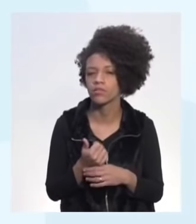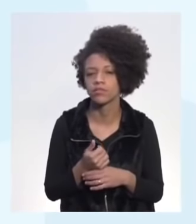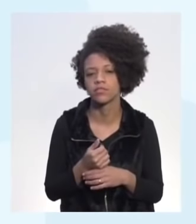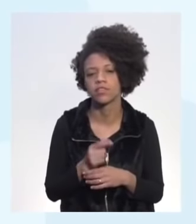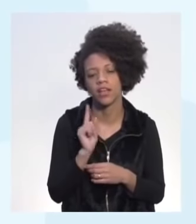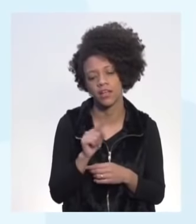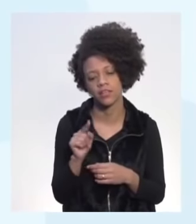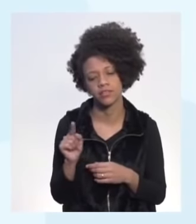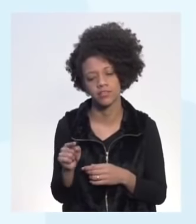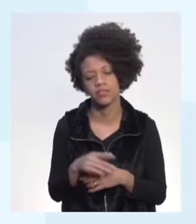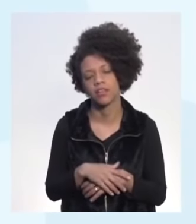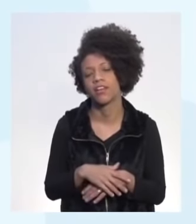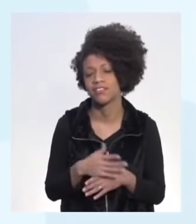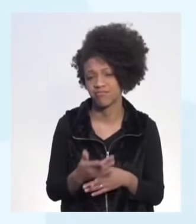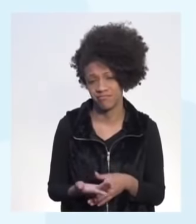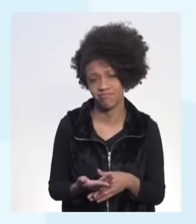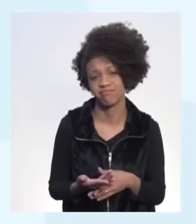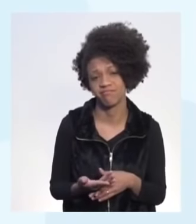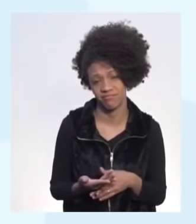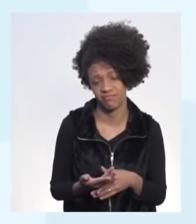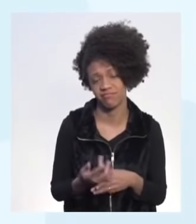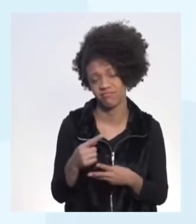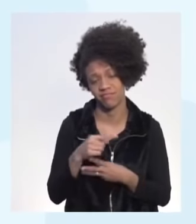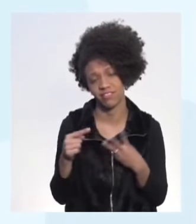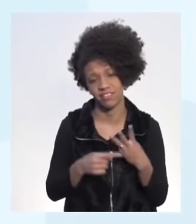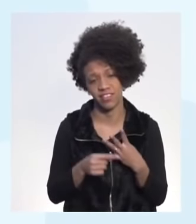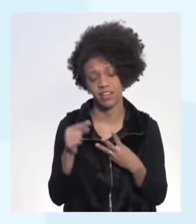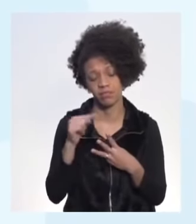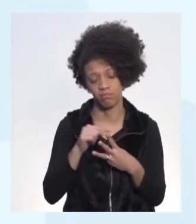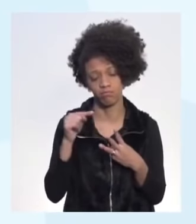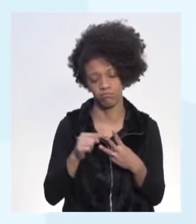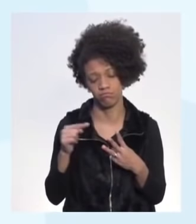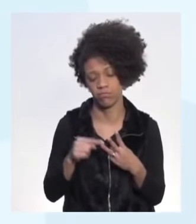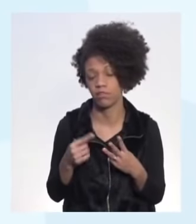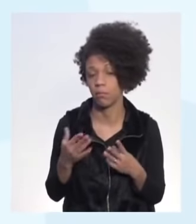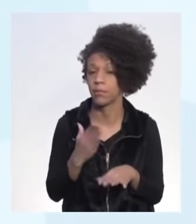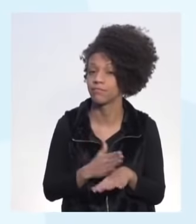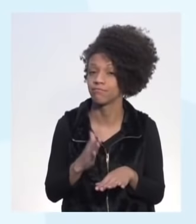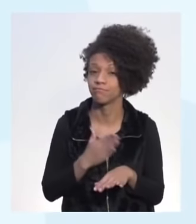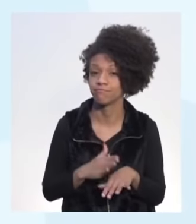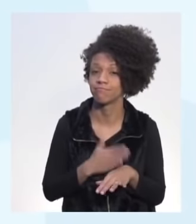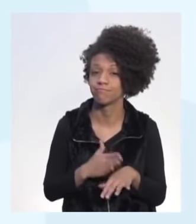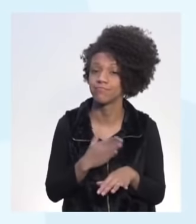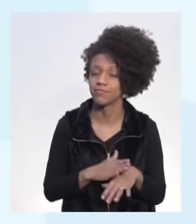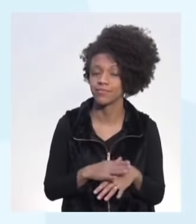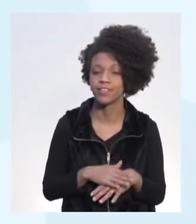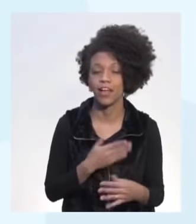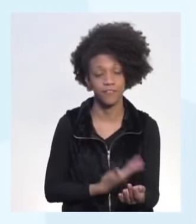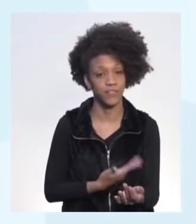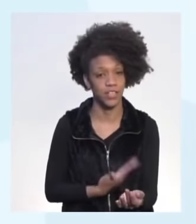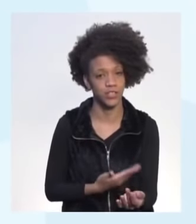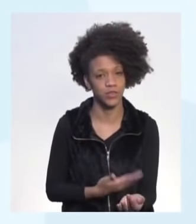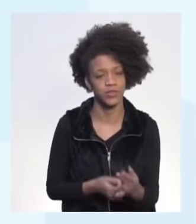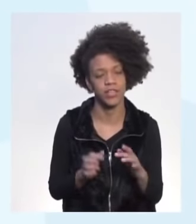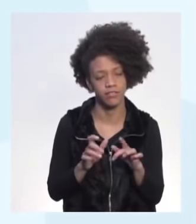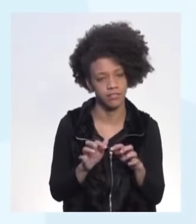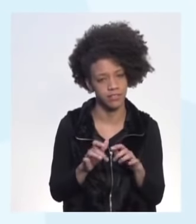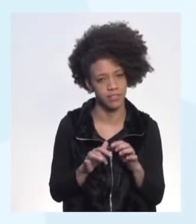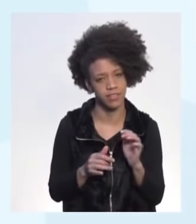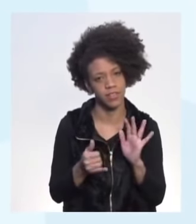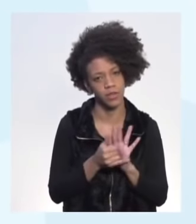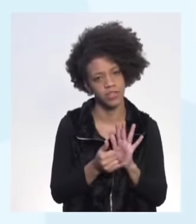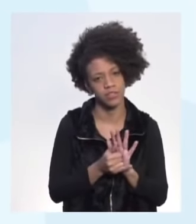dá mais trabalho, que eu tenho que pôr 3 pontos seguidos. Mas é um vício meu, na escrita, pelo WhatsApp. Quando eu vou escrever normalmente,